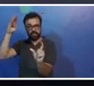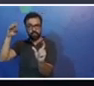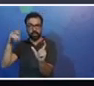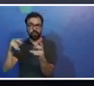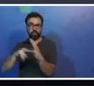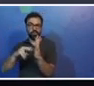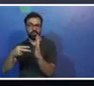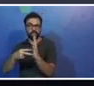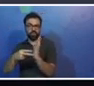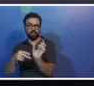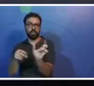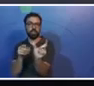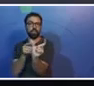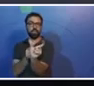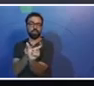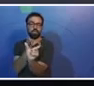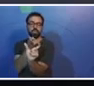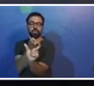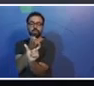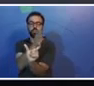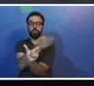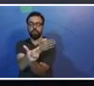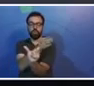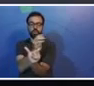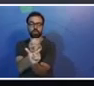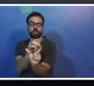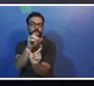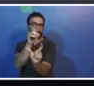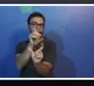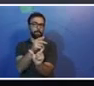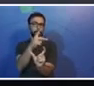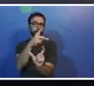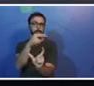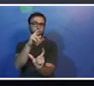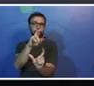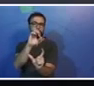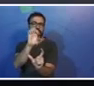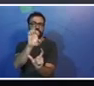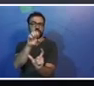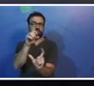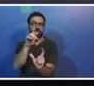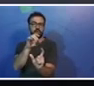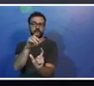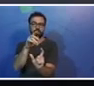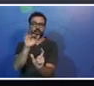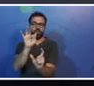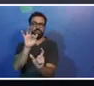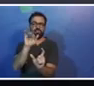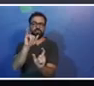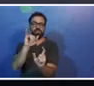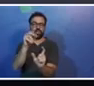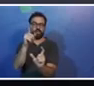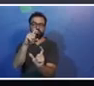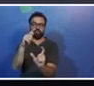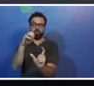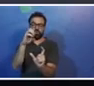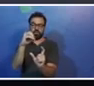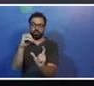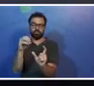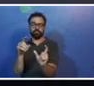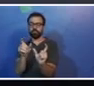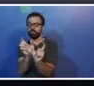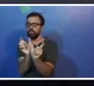O que vem antes eu chamo de prefixo, o que vem pós, radical, sufixo. Então vamos lá. O prefixo